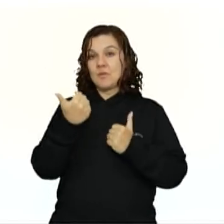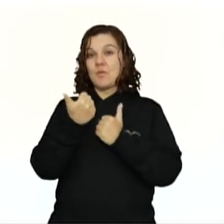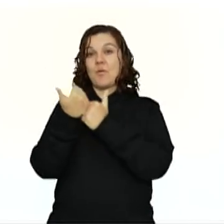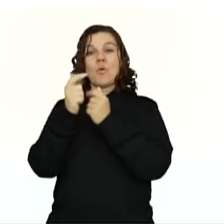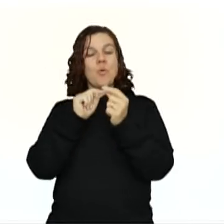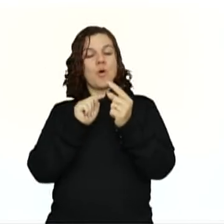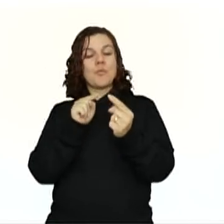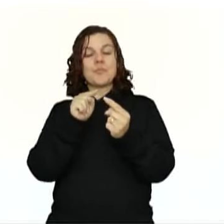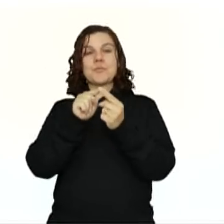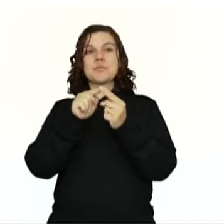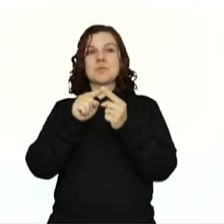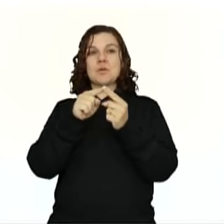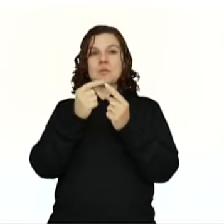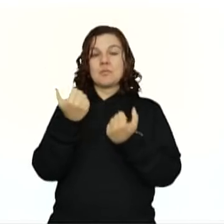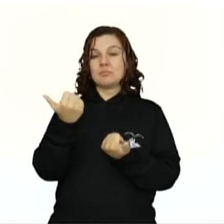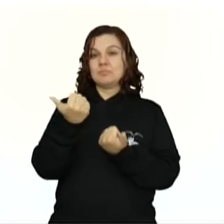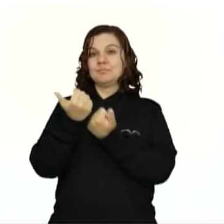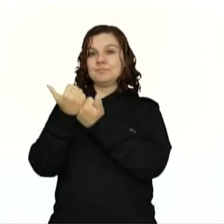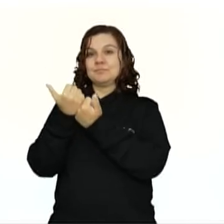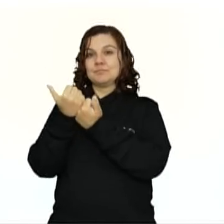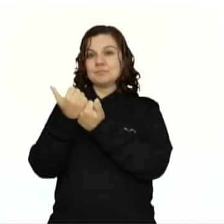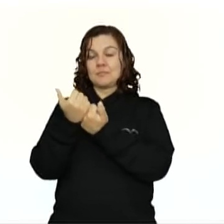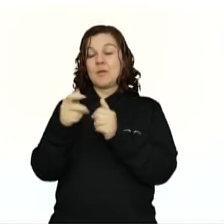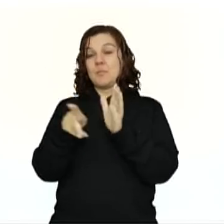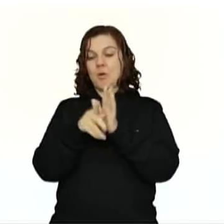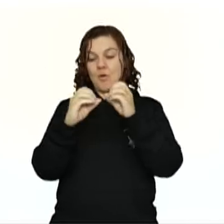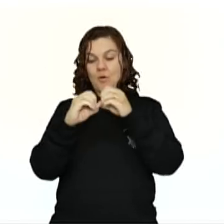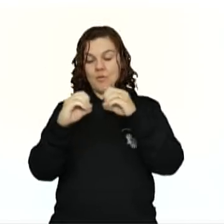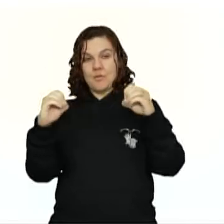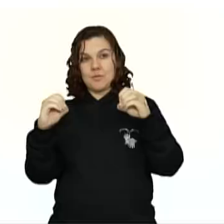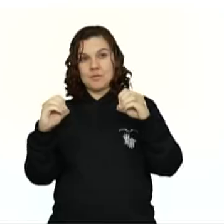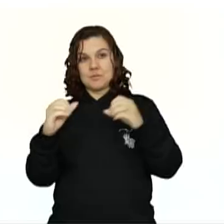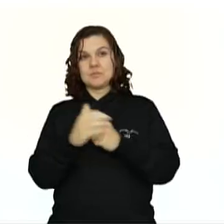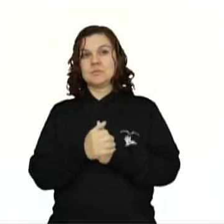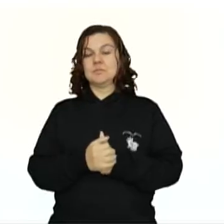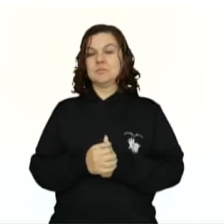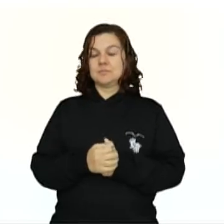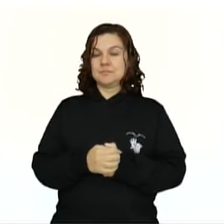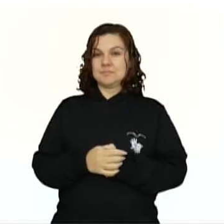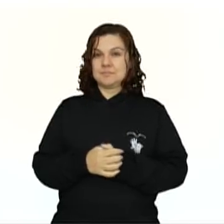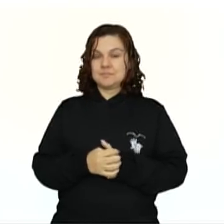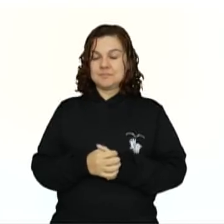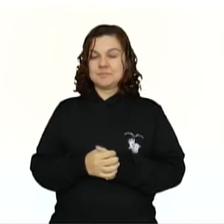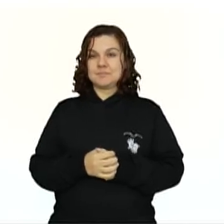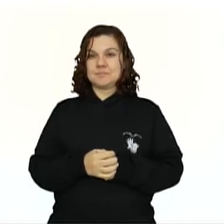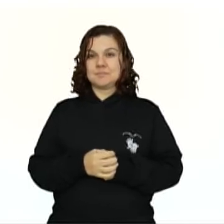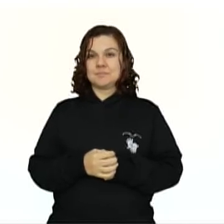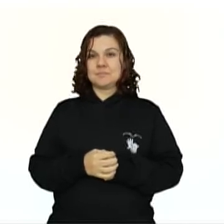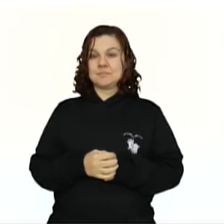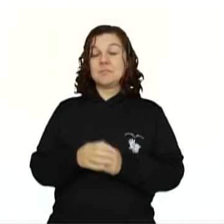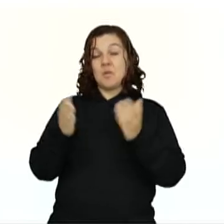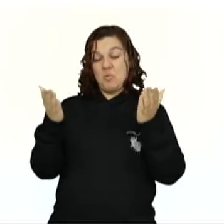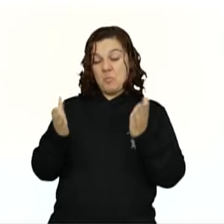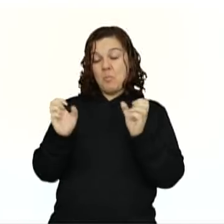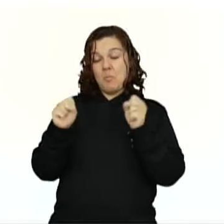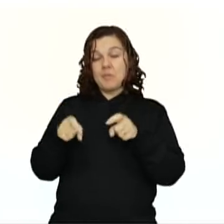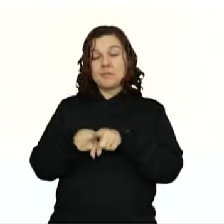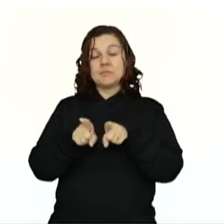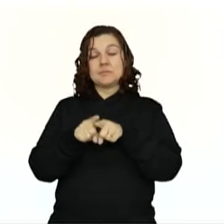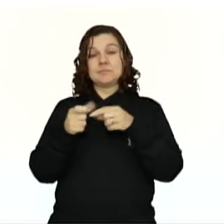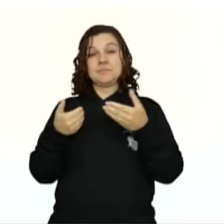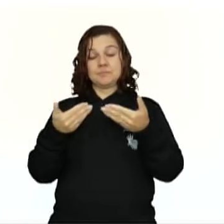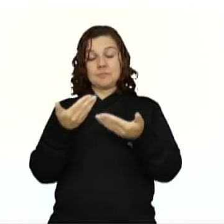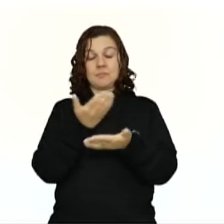função dos termos acessório da oração, que é o aposto. Eu poderia, nessa aula,